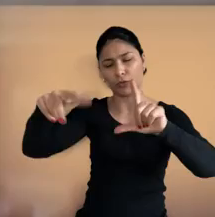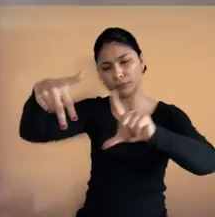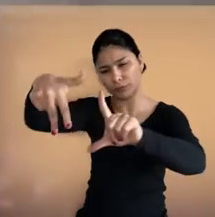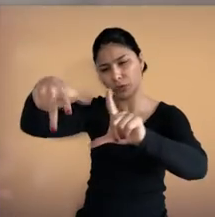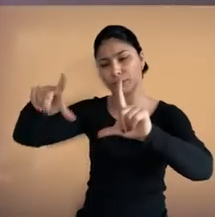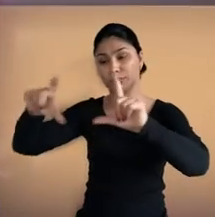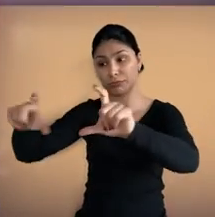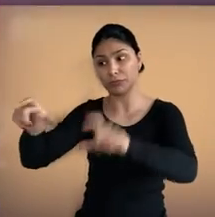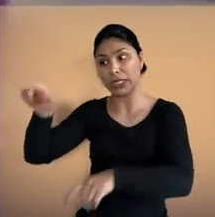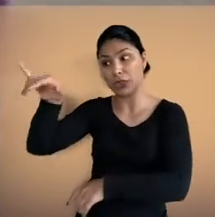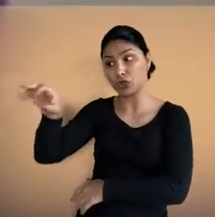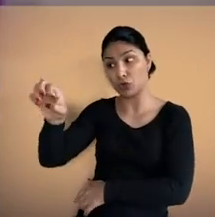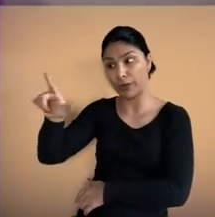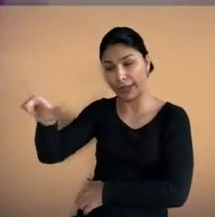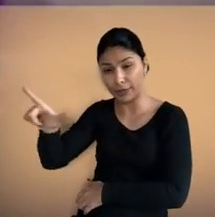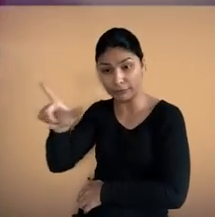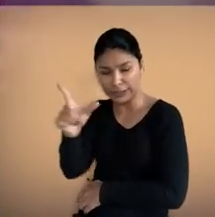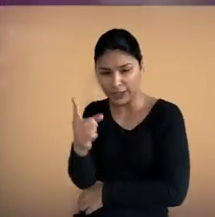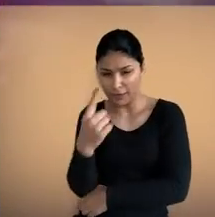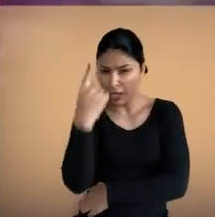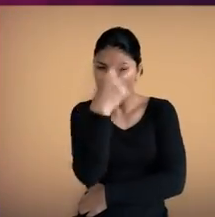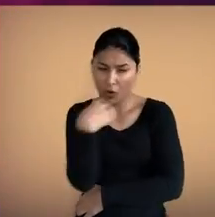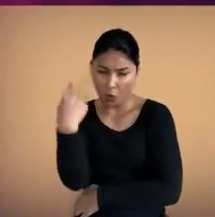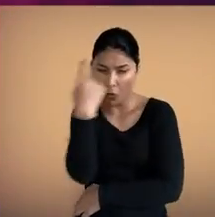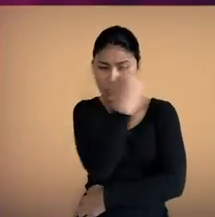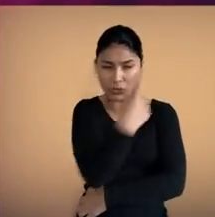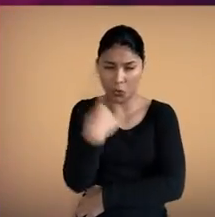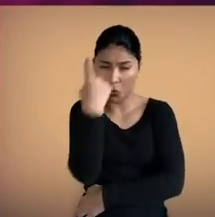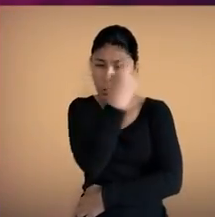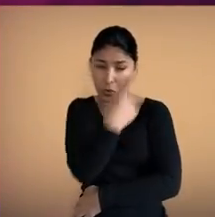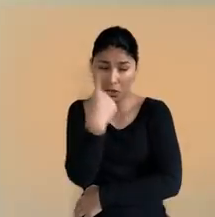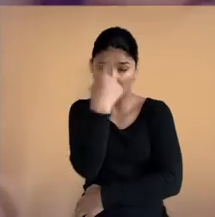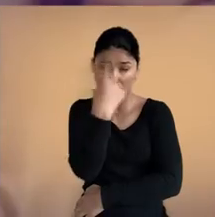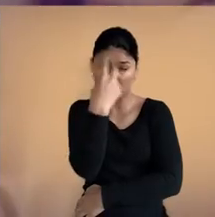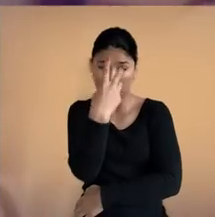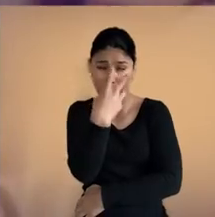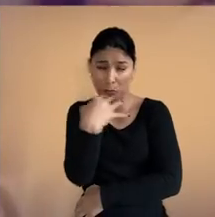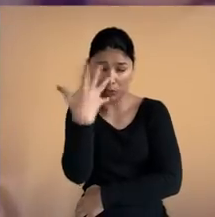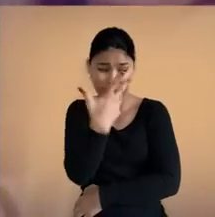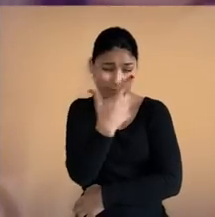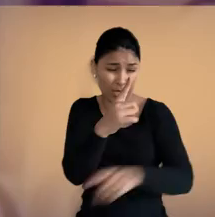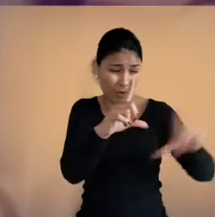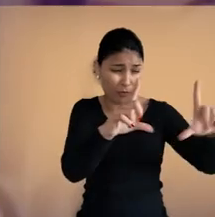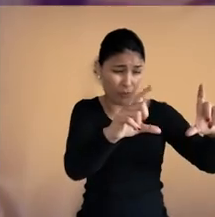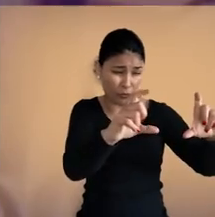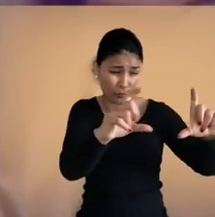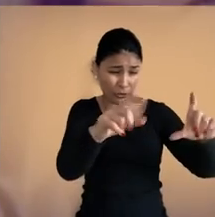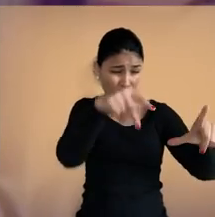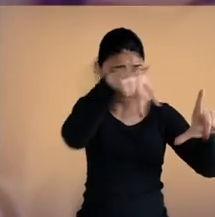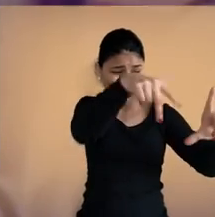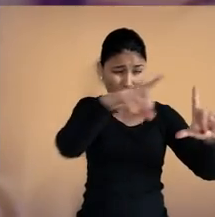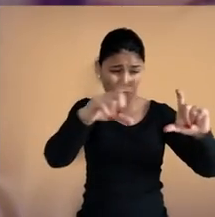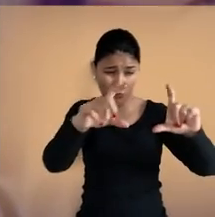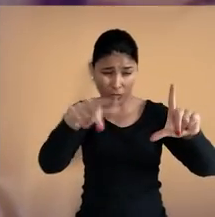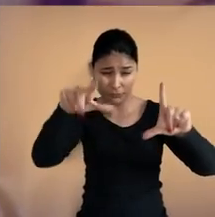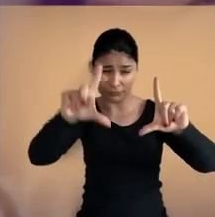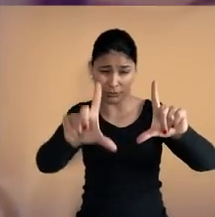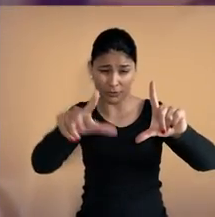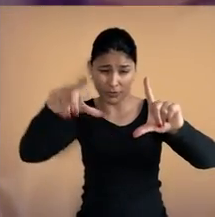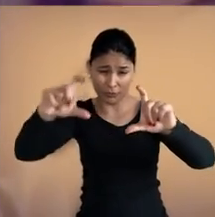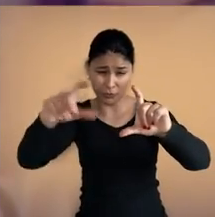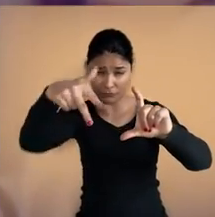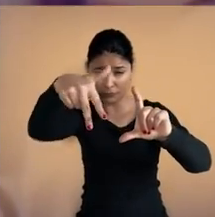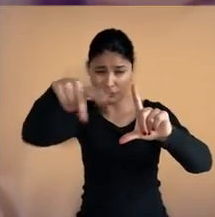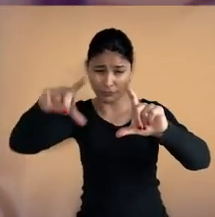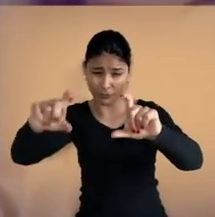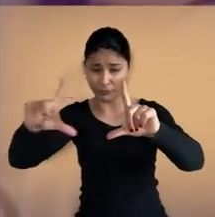Joel Saldanha, partia para uma aventura de horas e mais horas fotografando cada um